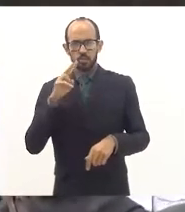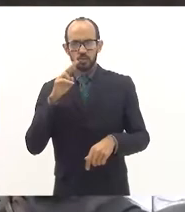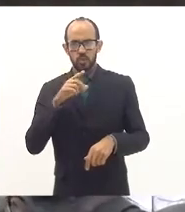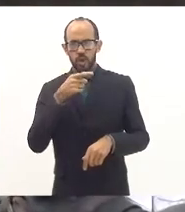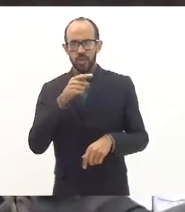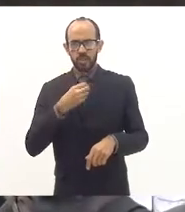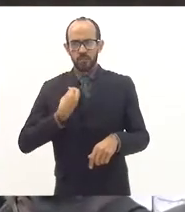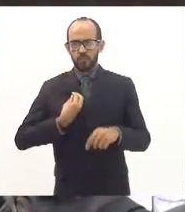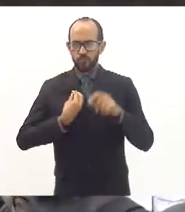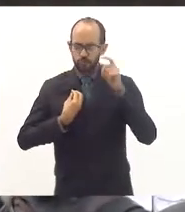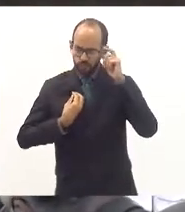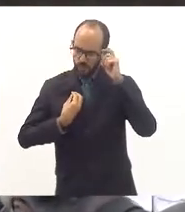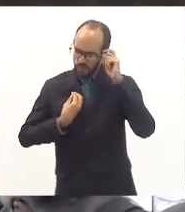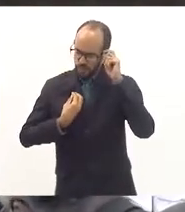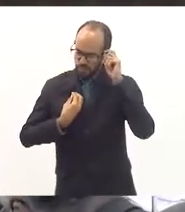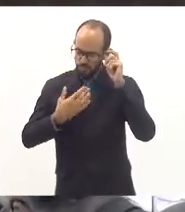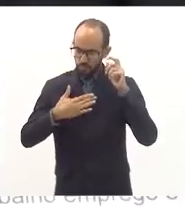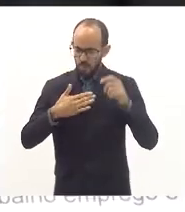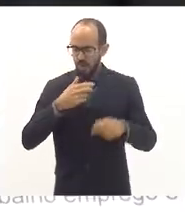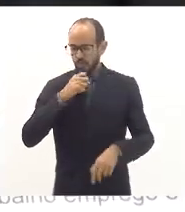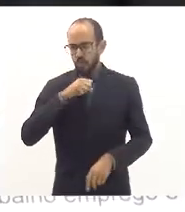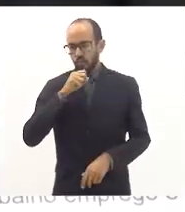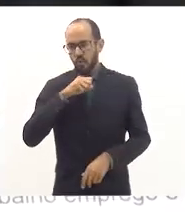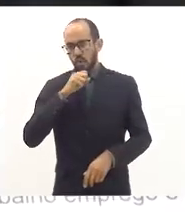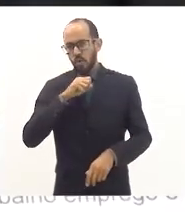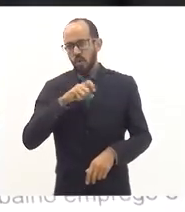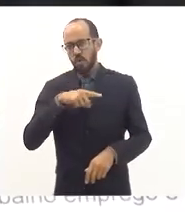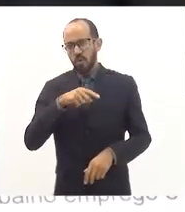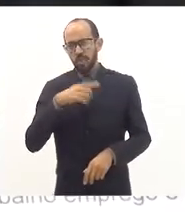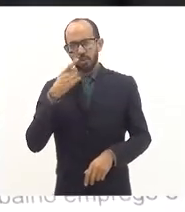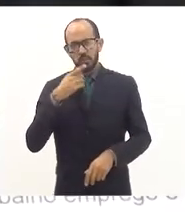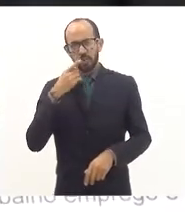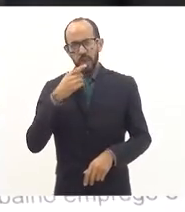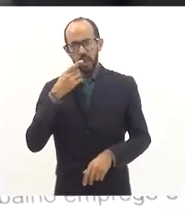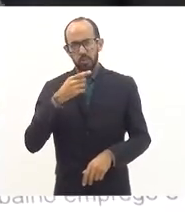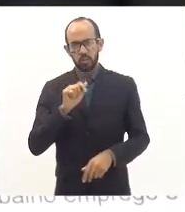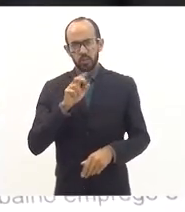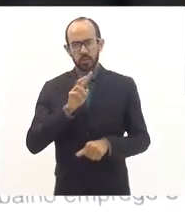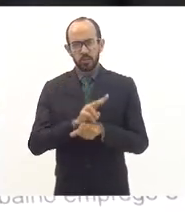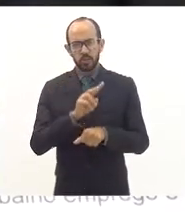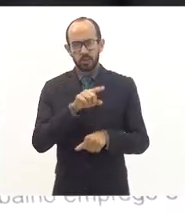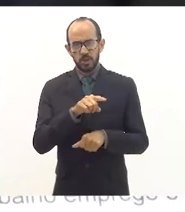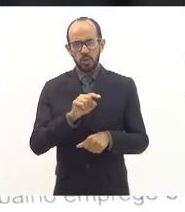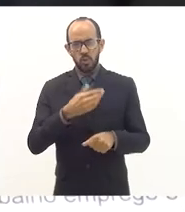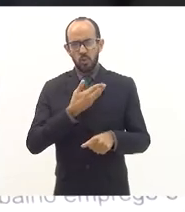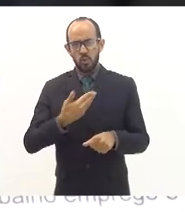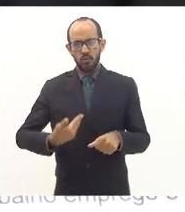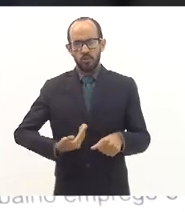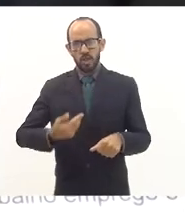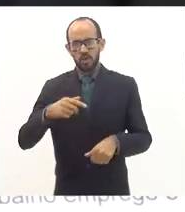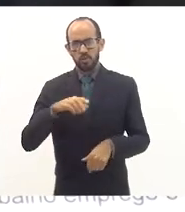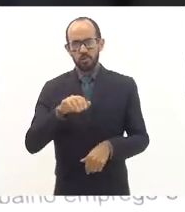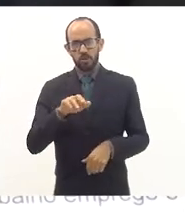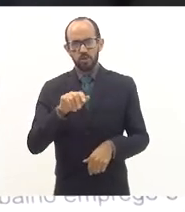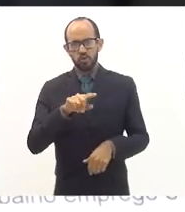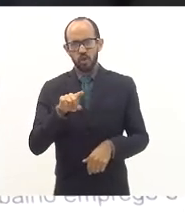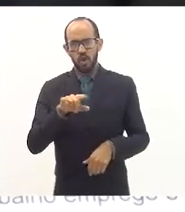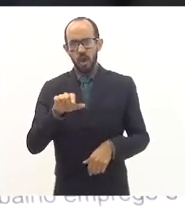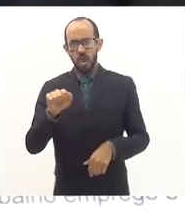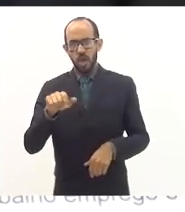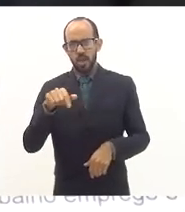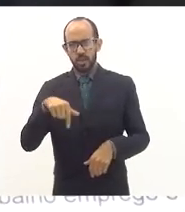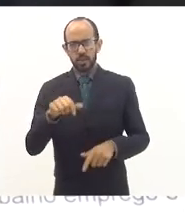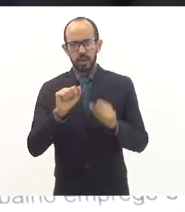da vida inteira do meu avô Leonel Brizola, deputado que defendeu o governo Brizola aqui na Assembleia Legislativa,